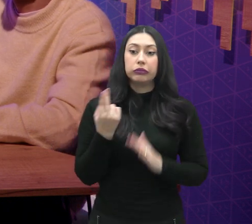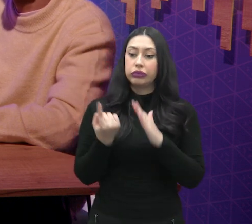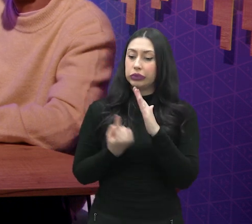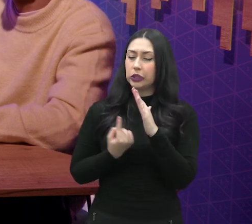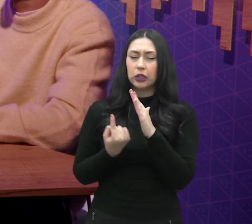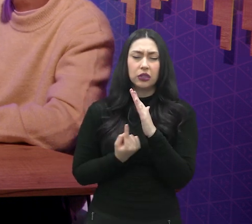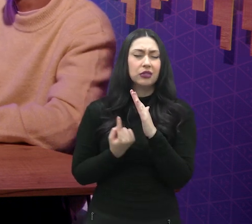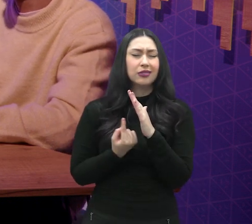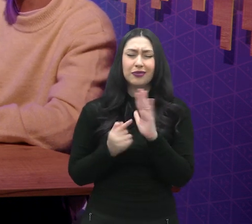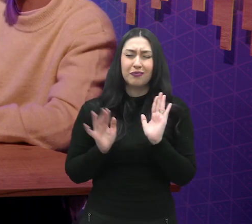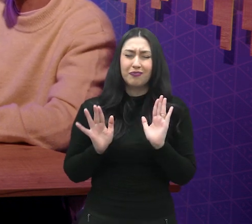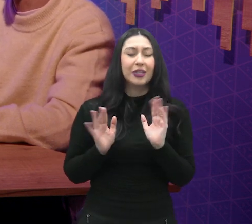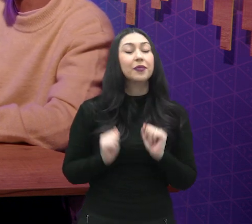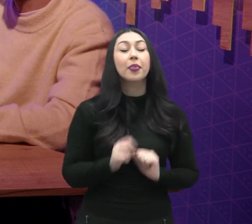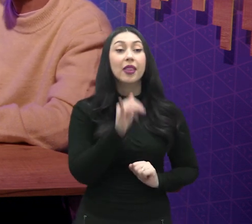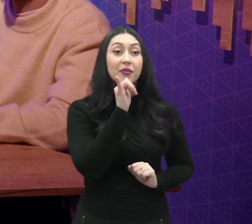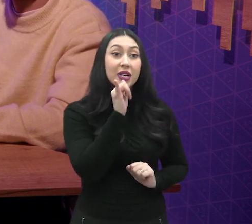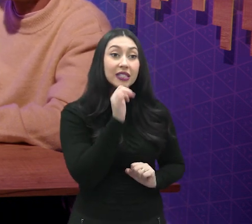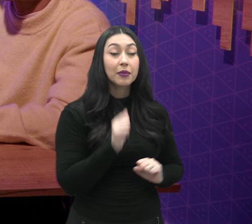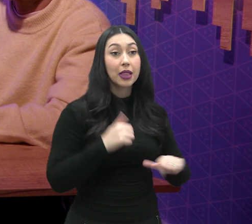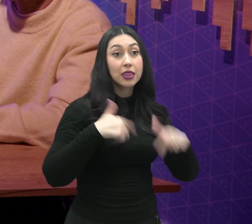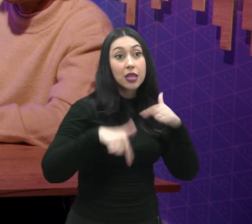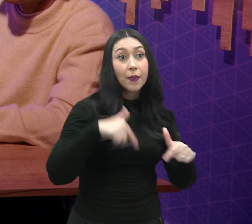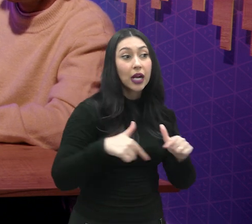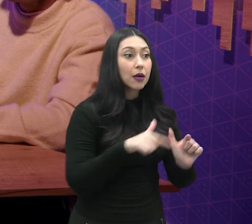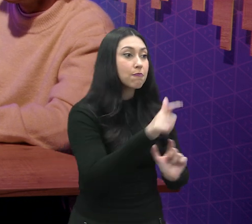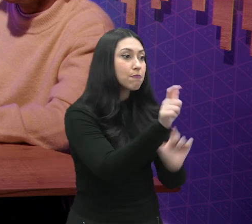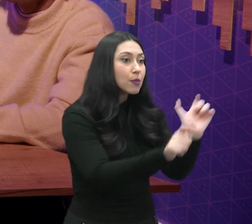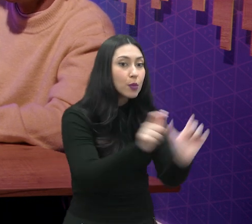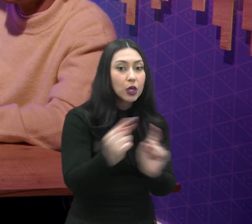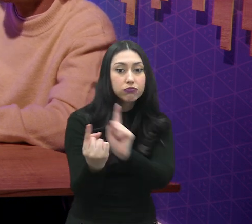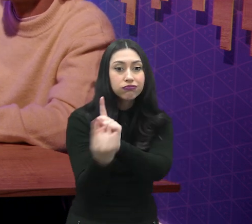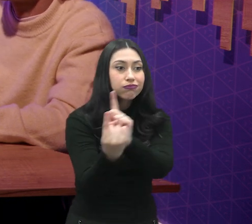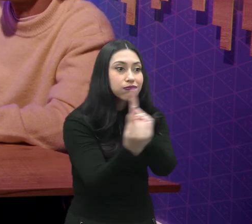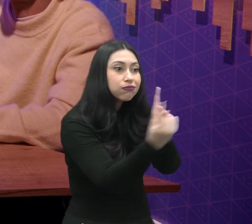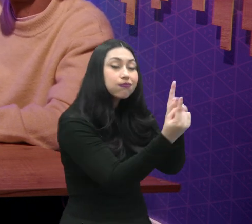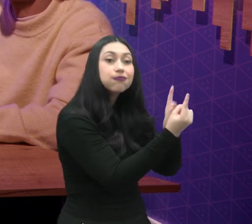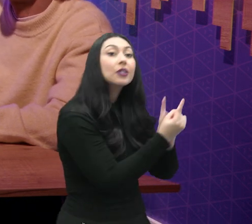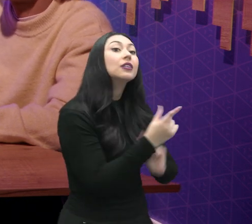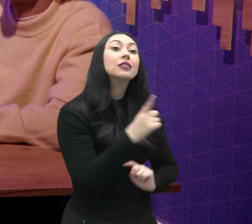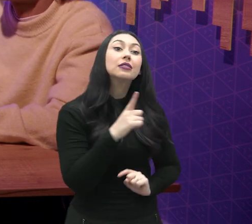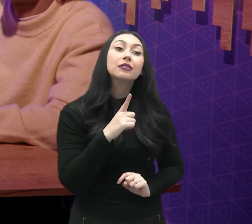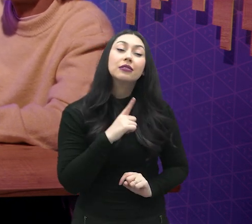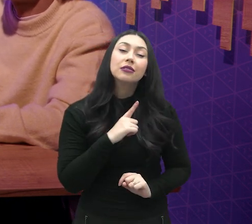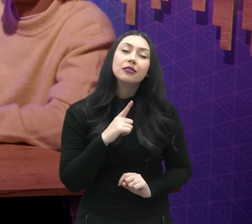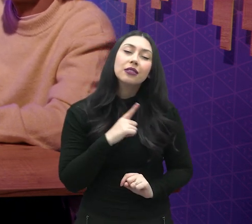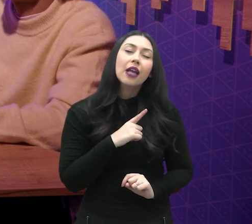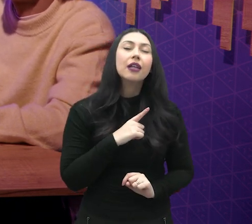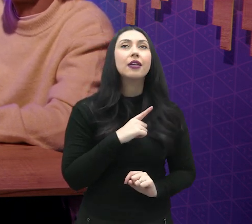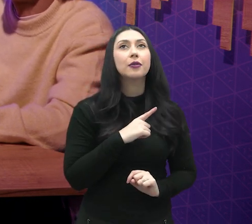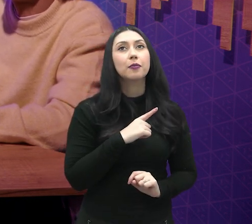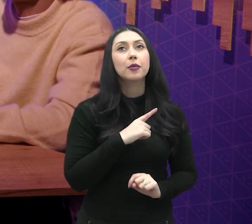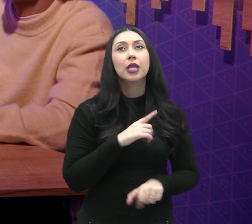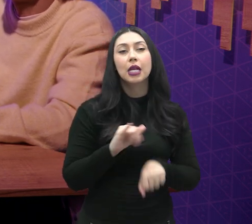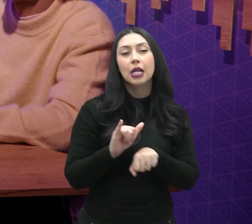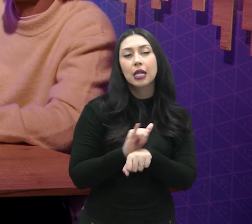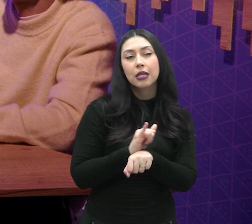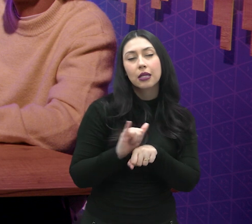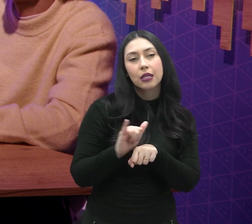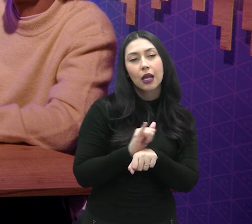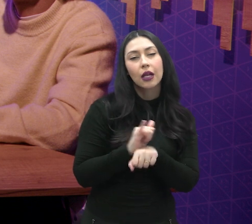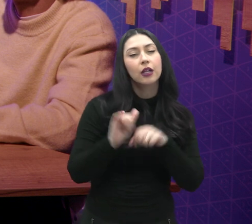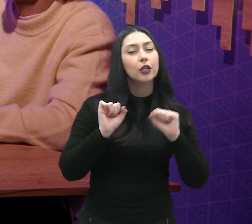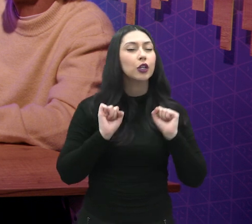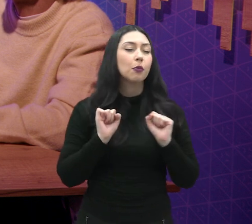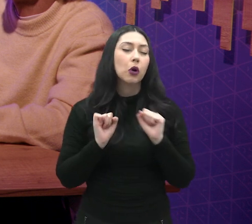quanto não encontrar pessoas. Então, por exemplo, se você trabalha muito com o público, você tem, então, programas ali em que